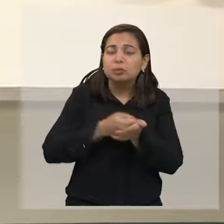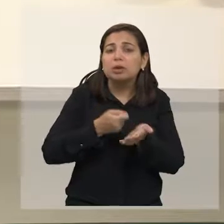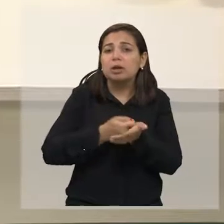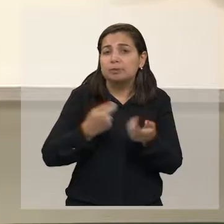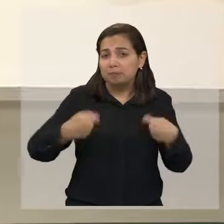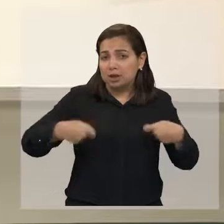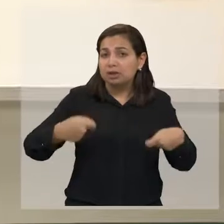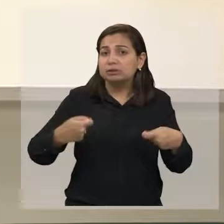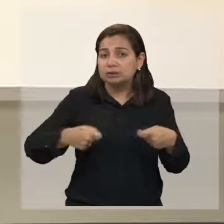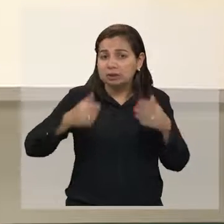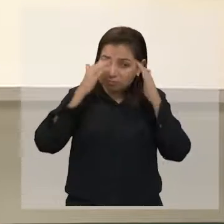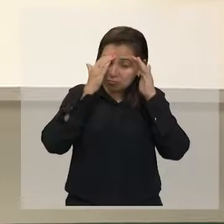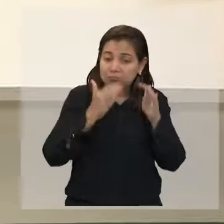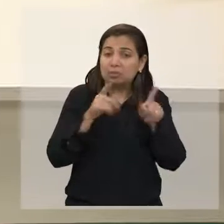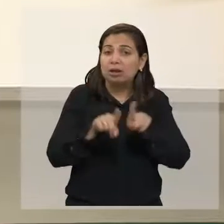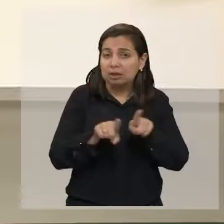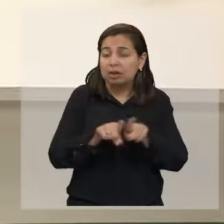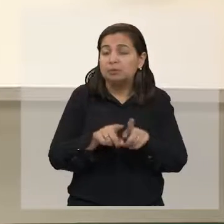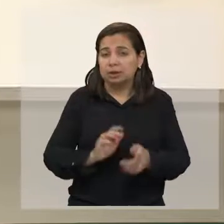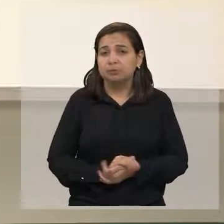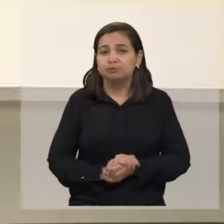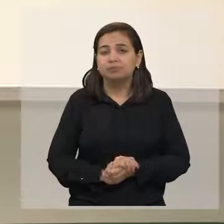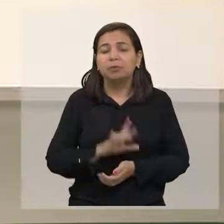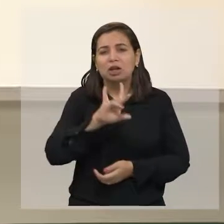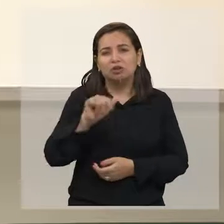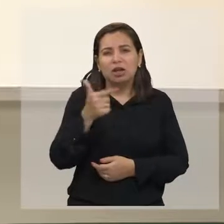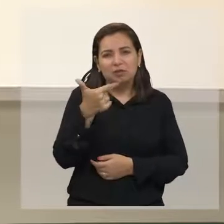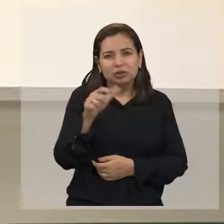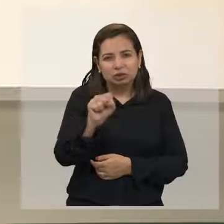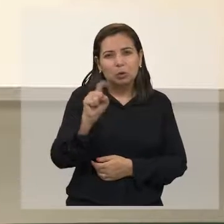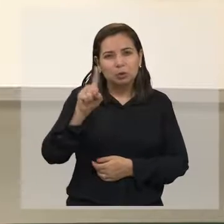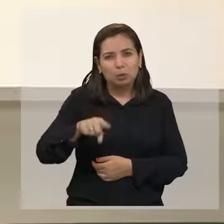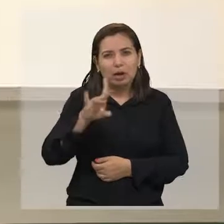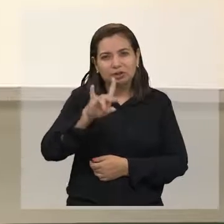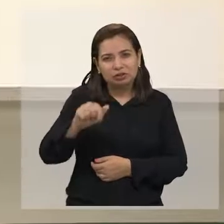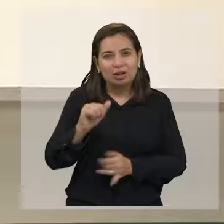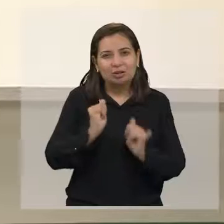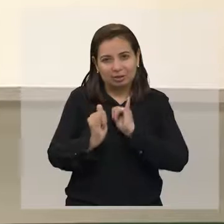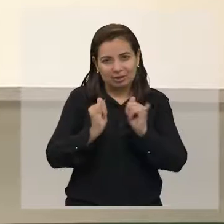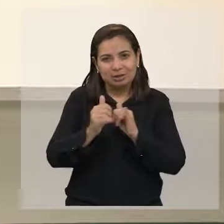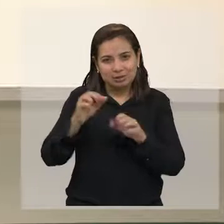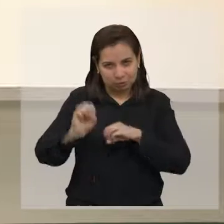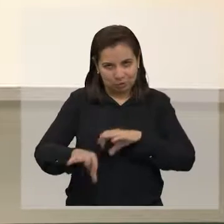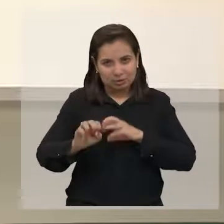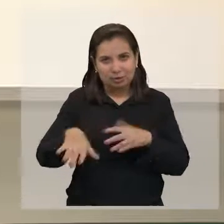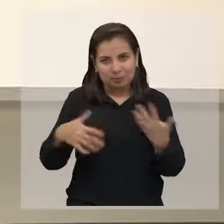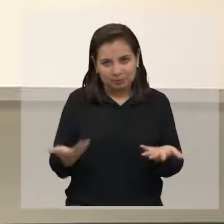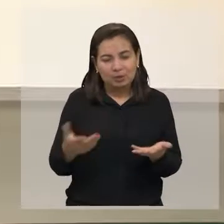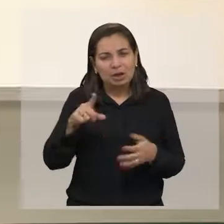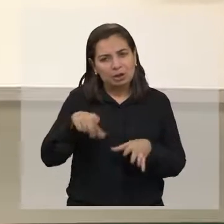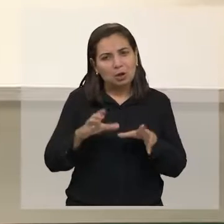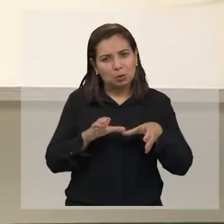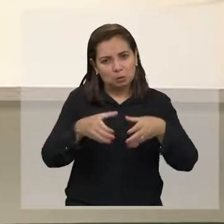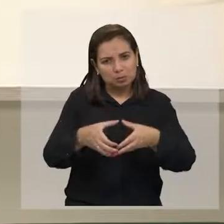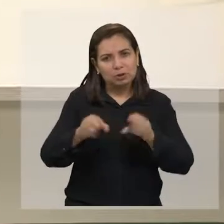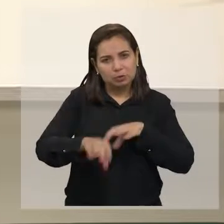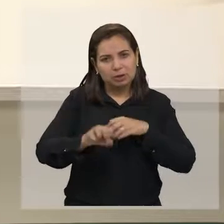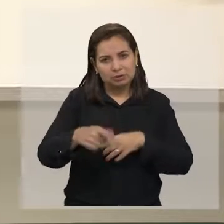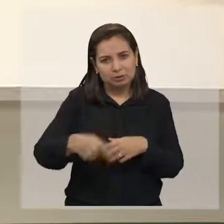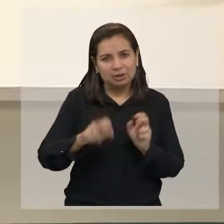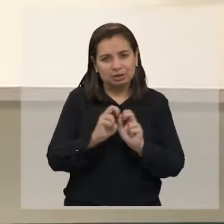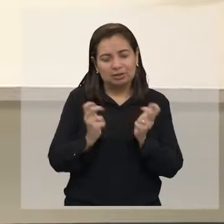vereador, no dia 28 é o Dia Internacional da Educação, não é? A Comissão de Educação da